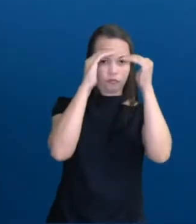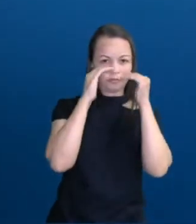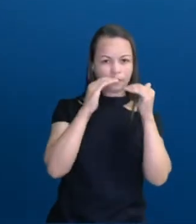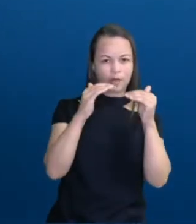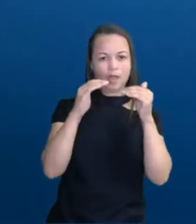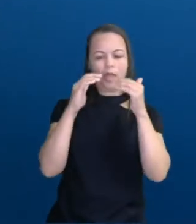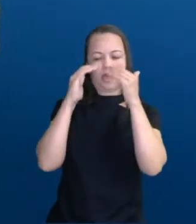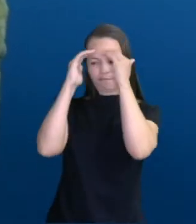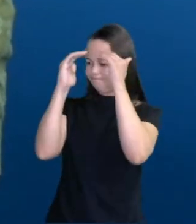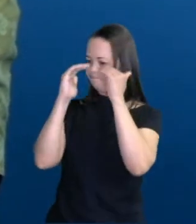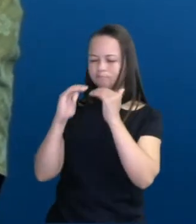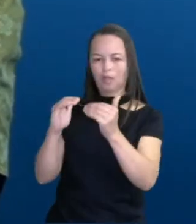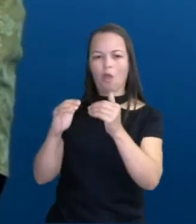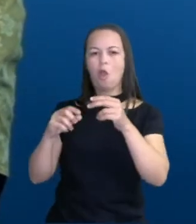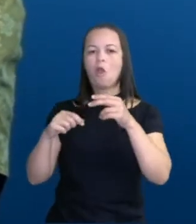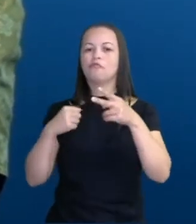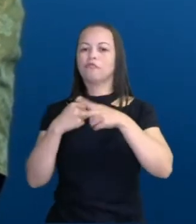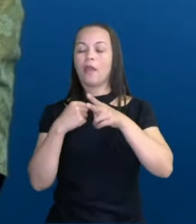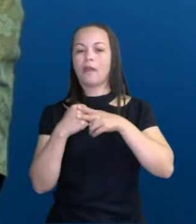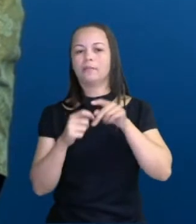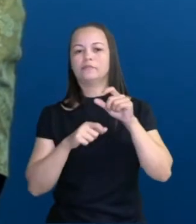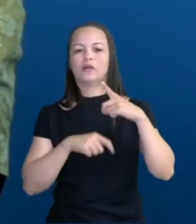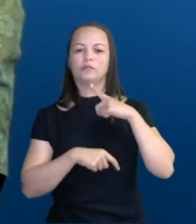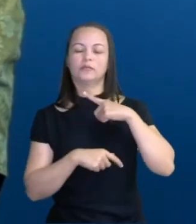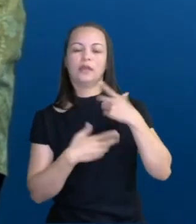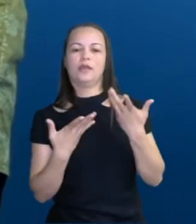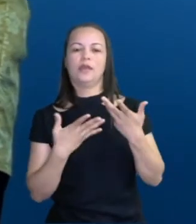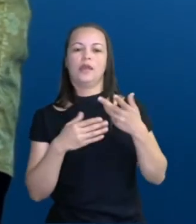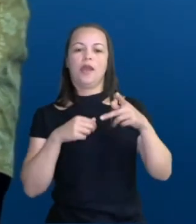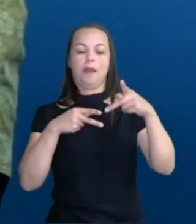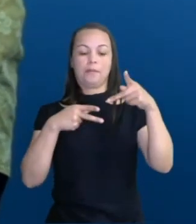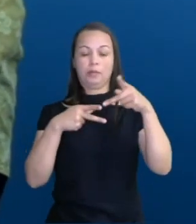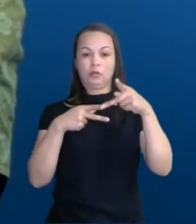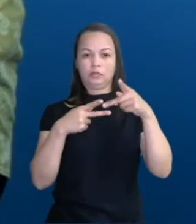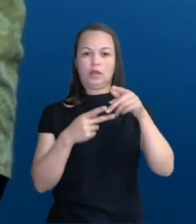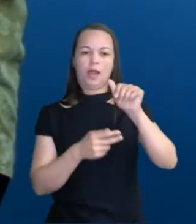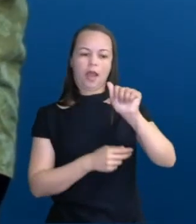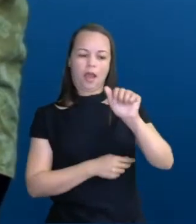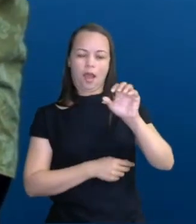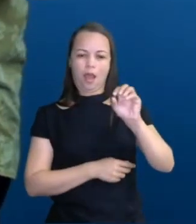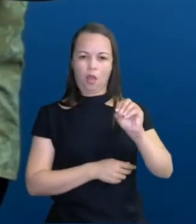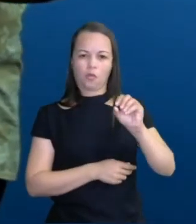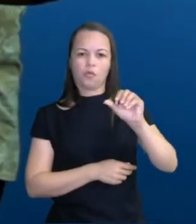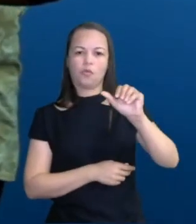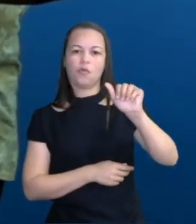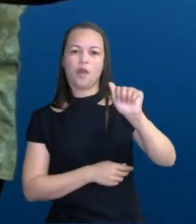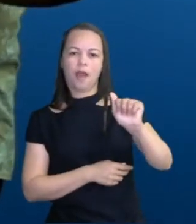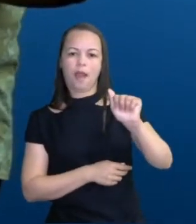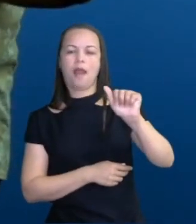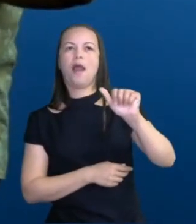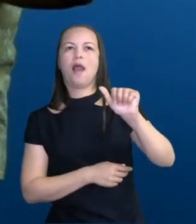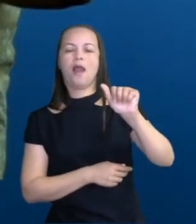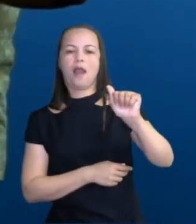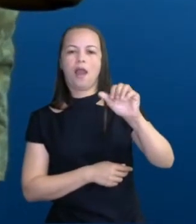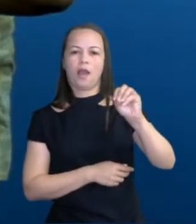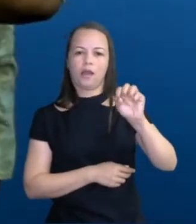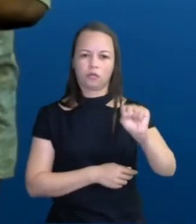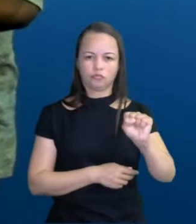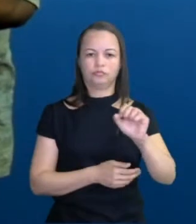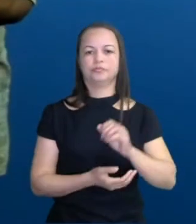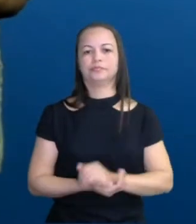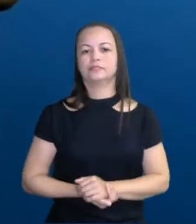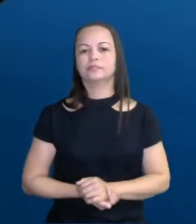desobedecer nós sempre vamos utilizar as preposições a aos E aí e vamos